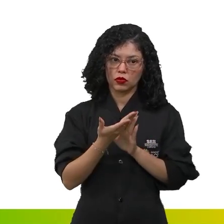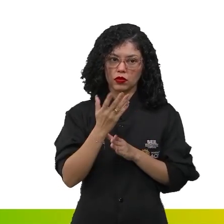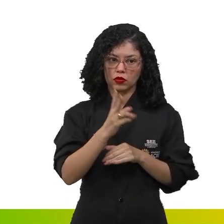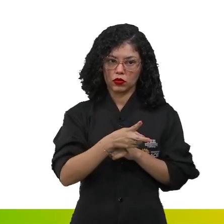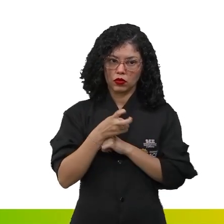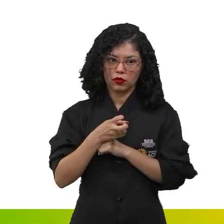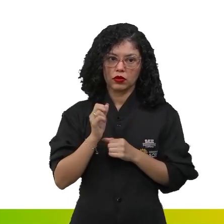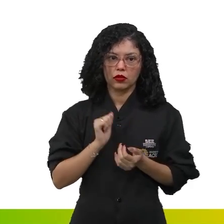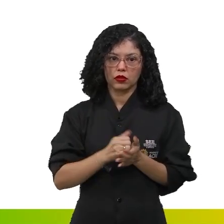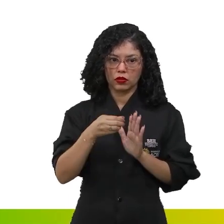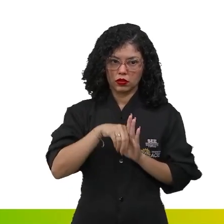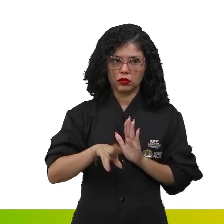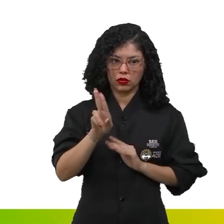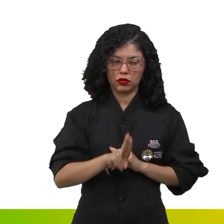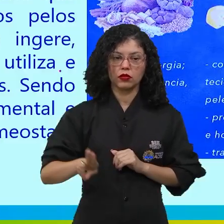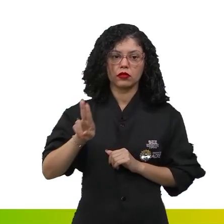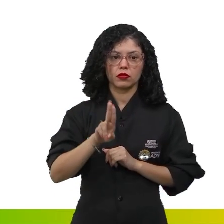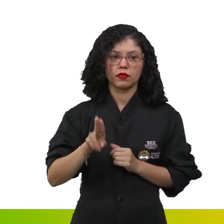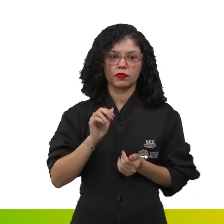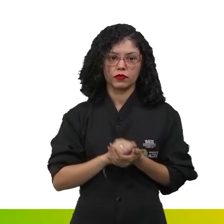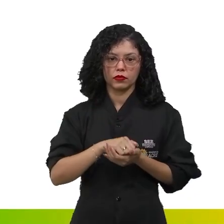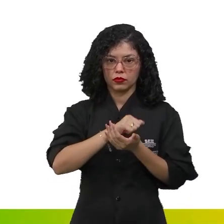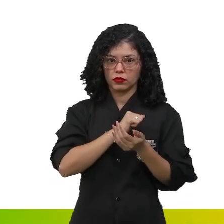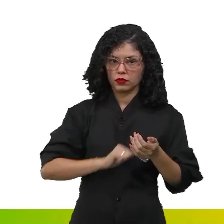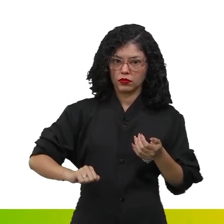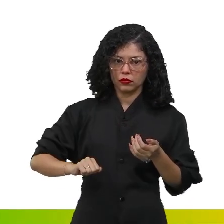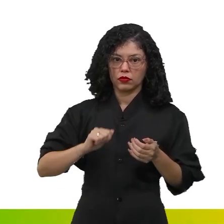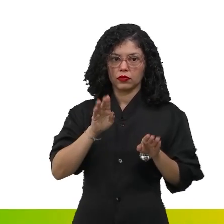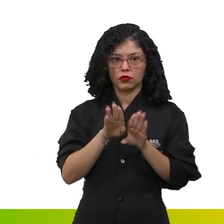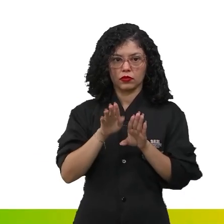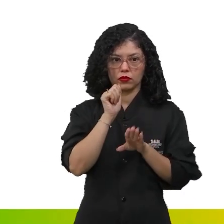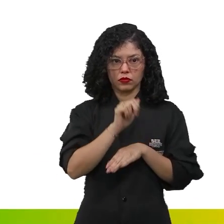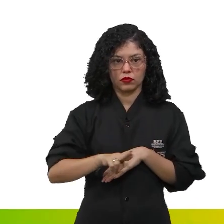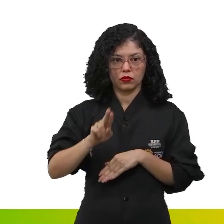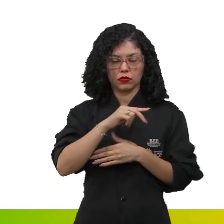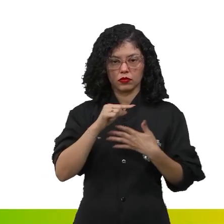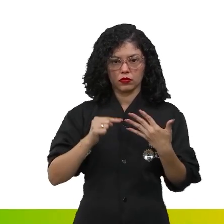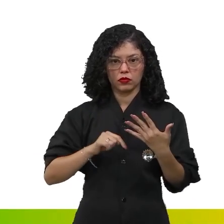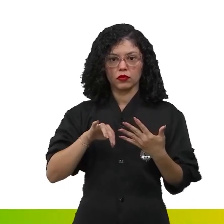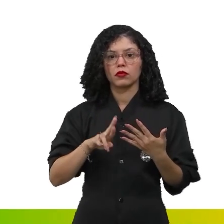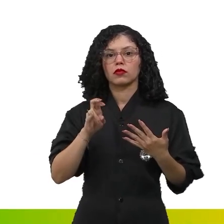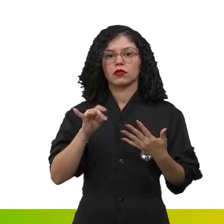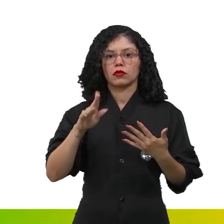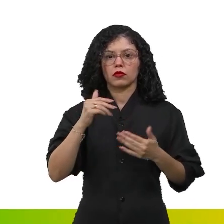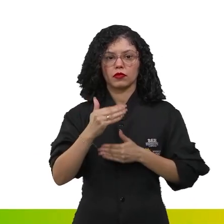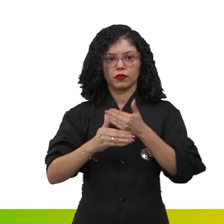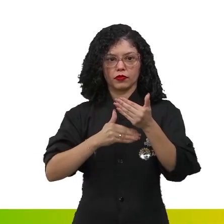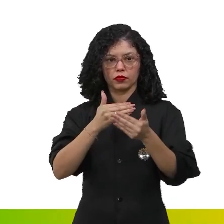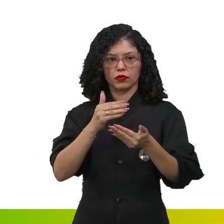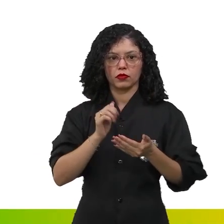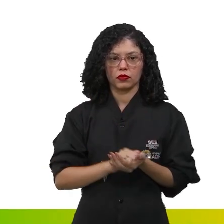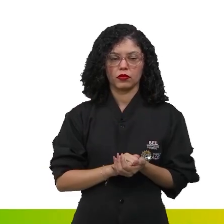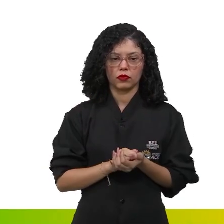ingere, absorve, transporta, utiliza e excreta os nutrientes, sendo um processo